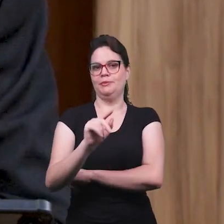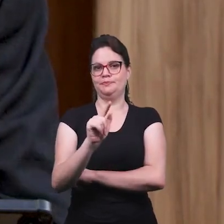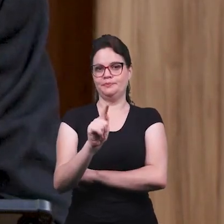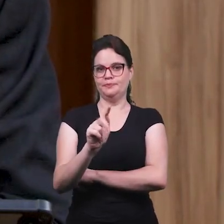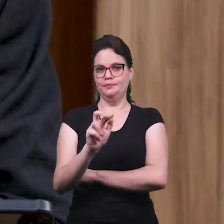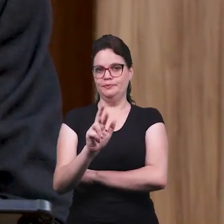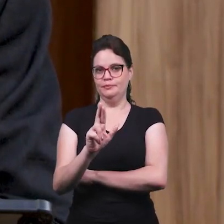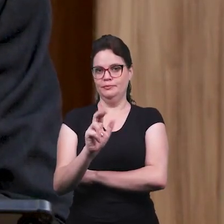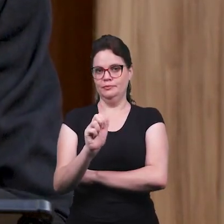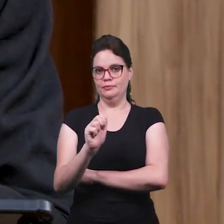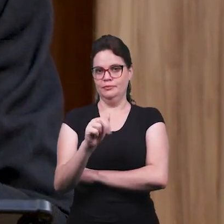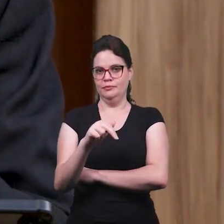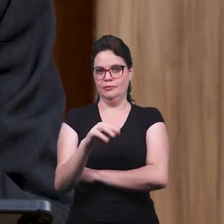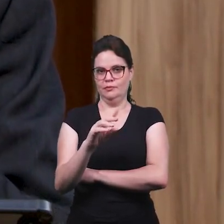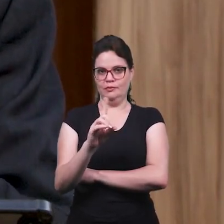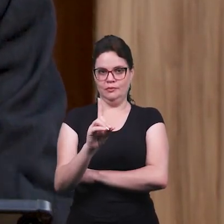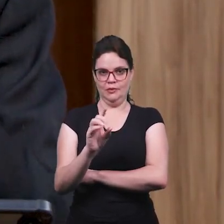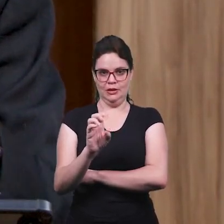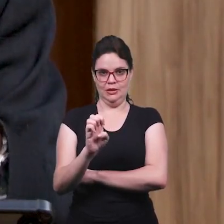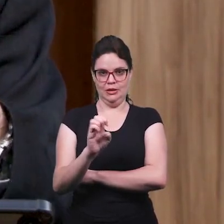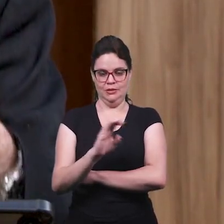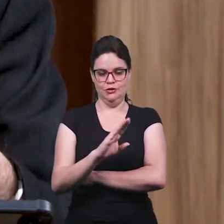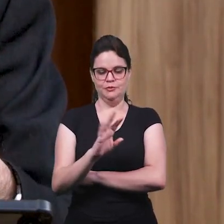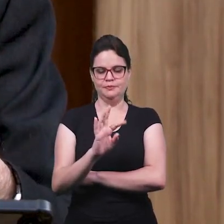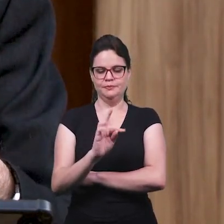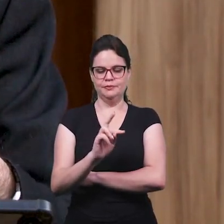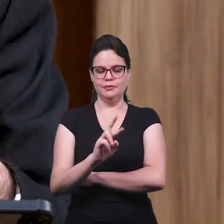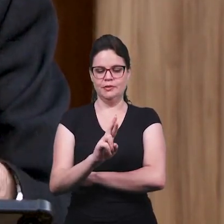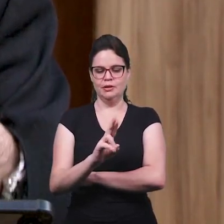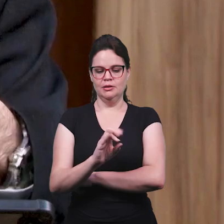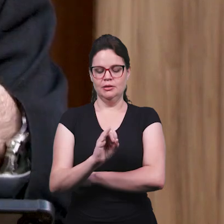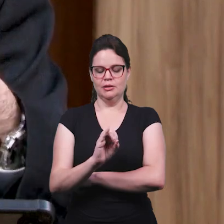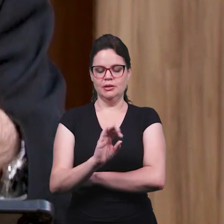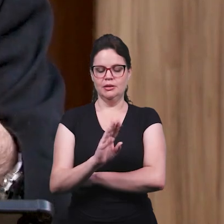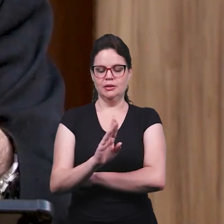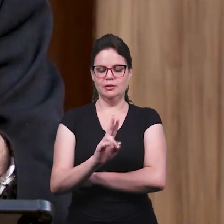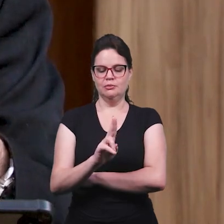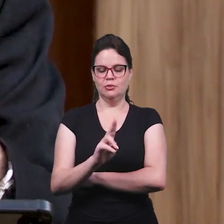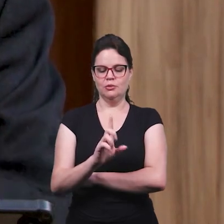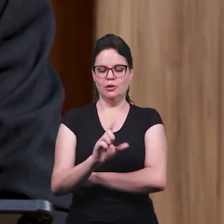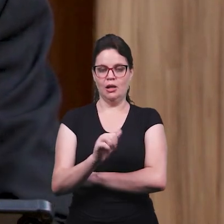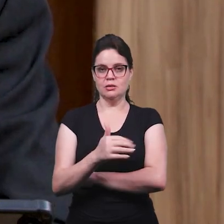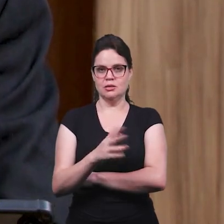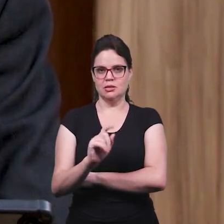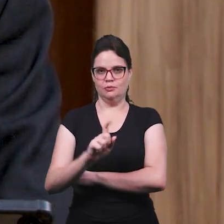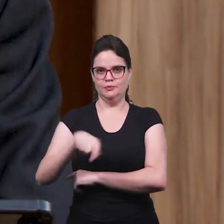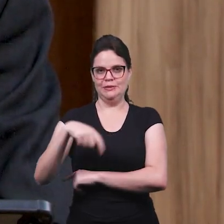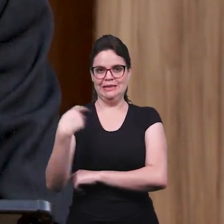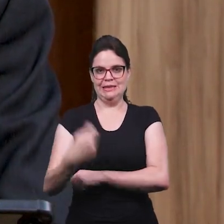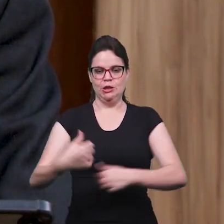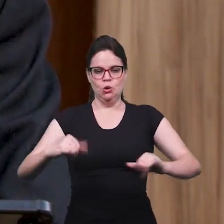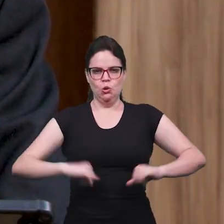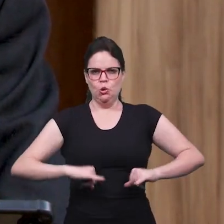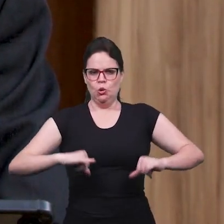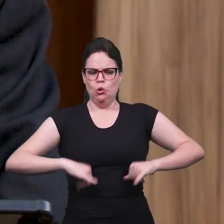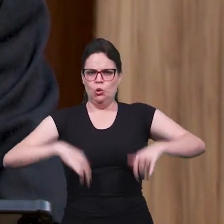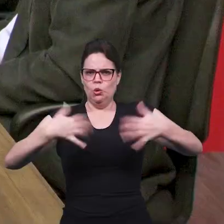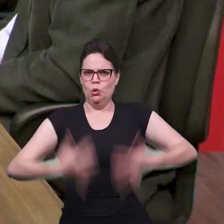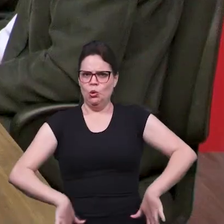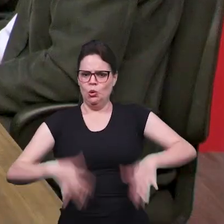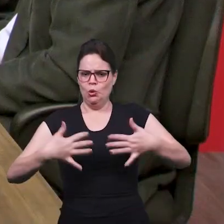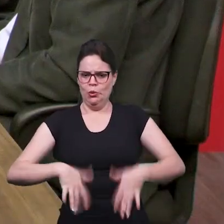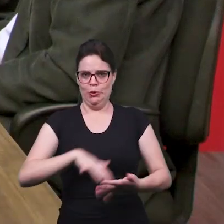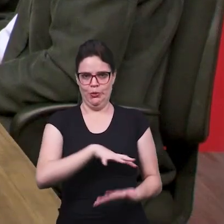pouco a respeito disso. E a igreja fiel, ela será arrebatada e viverá as bodas do